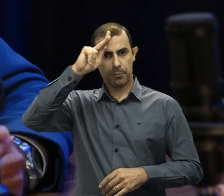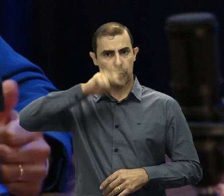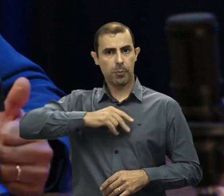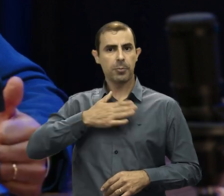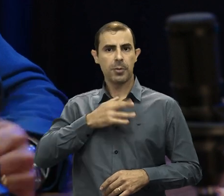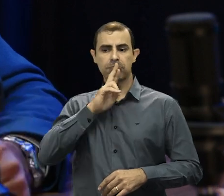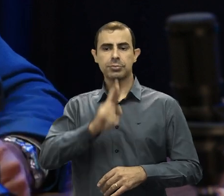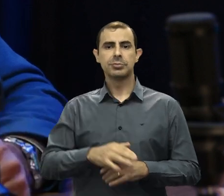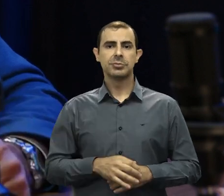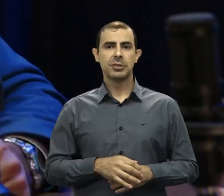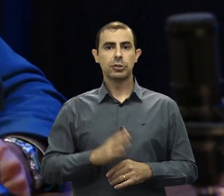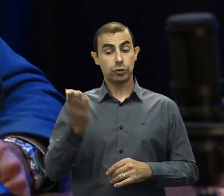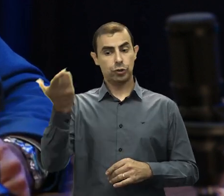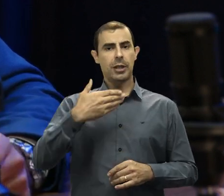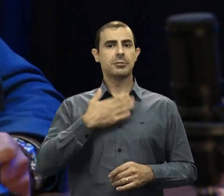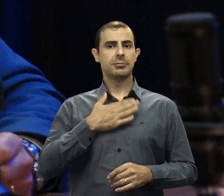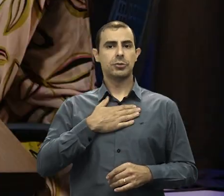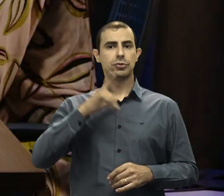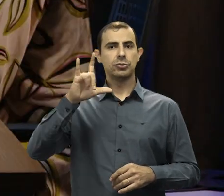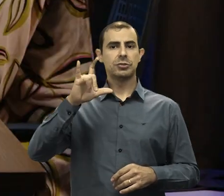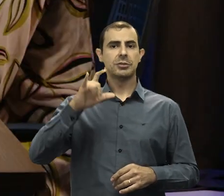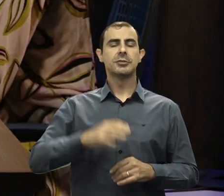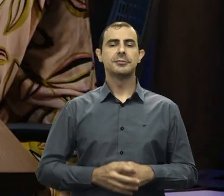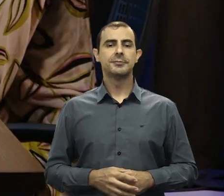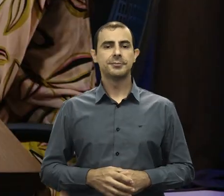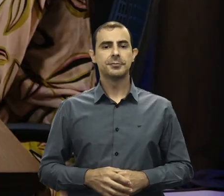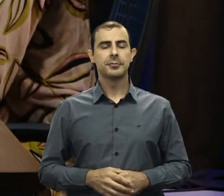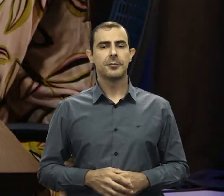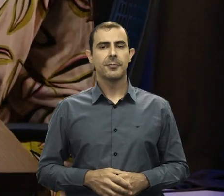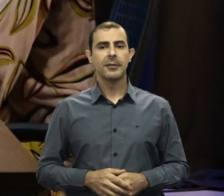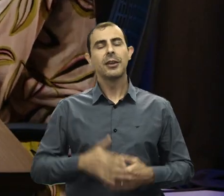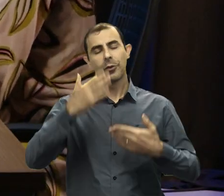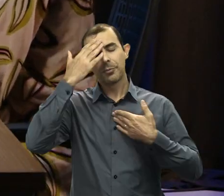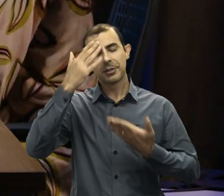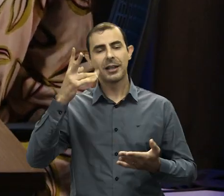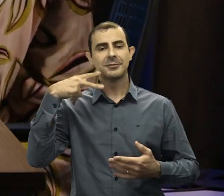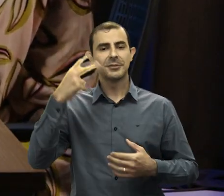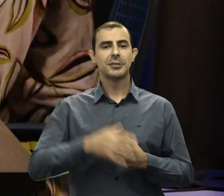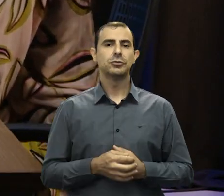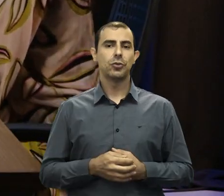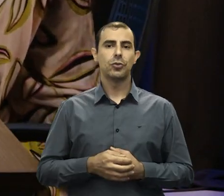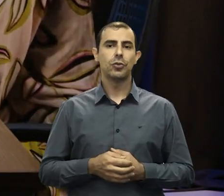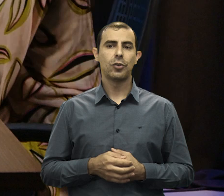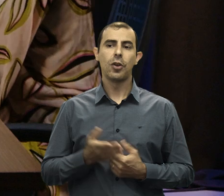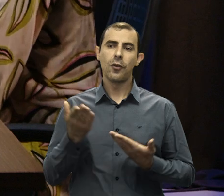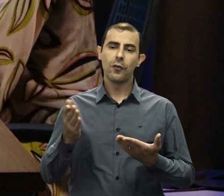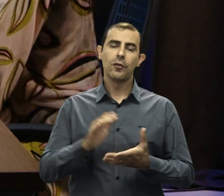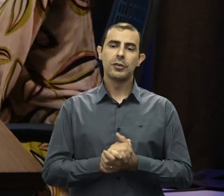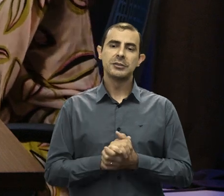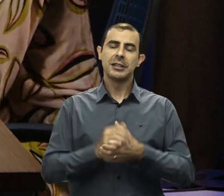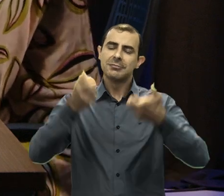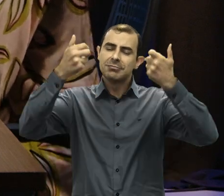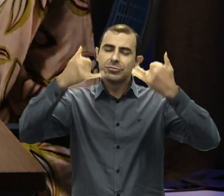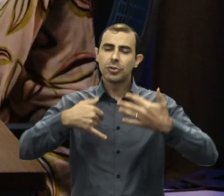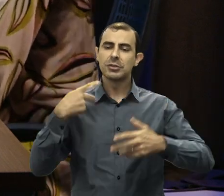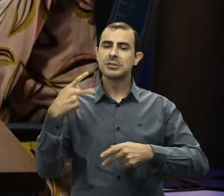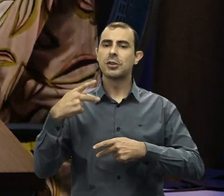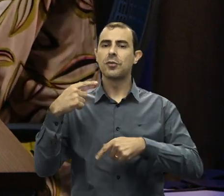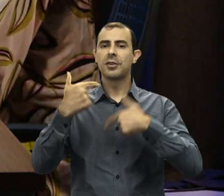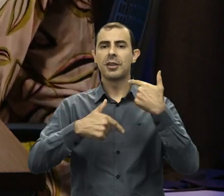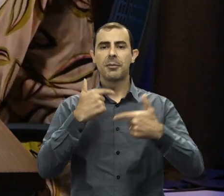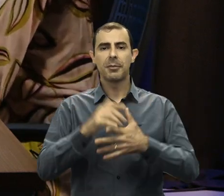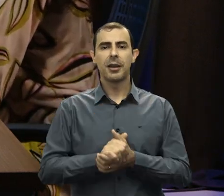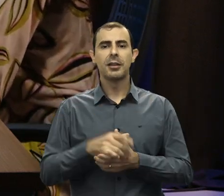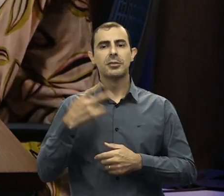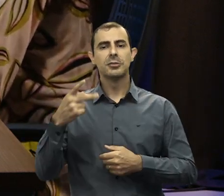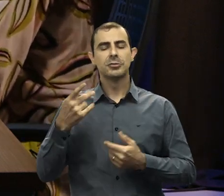Instagram, então, ali é um canal bem direto que a gente tem com a sociedade. Bom, obrigada, vereador, por conhecer um pouco mais sobre o seu trabalho, sobre a